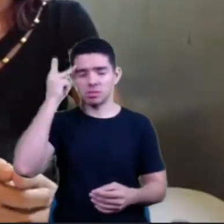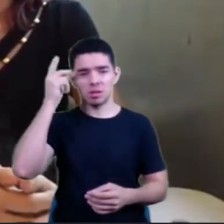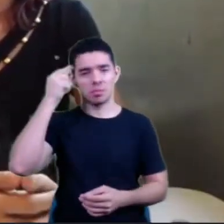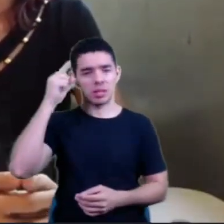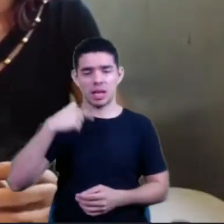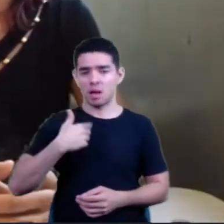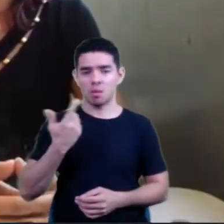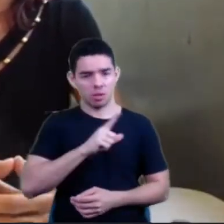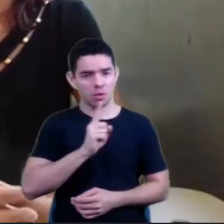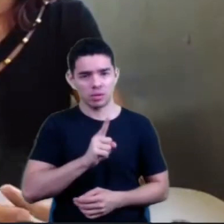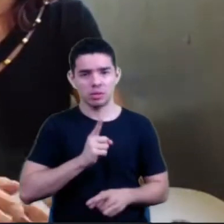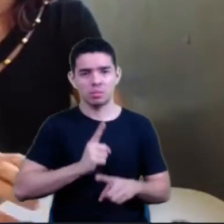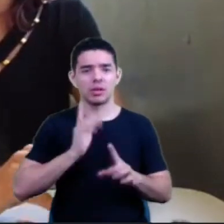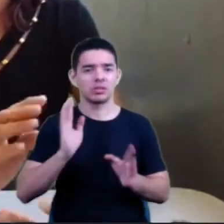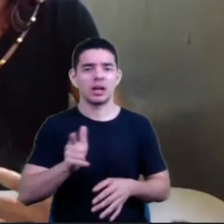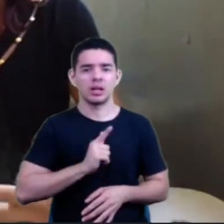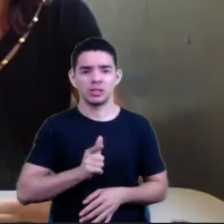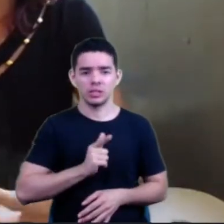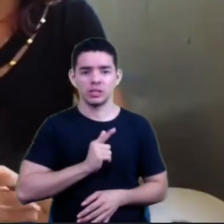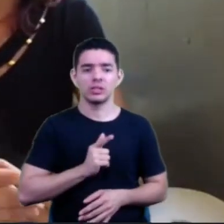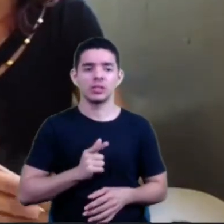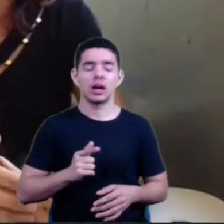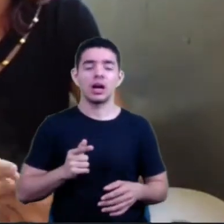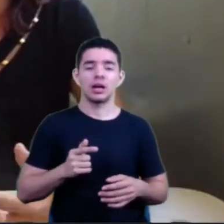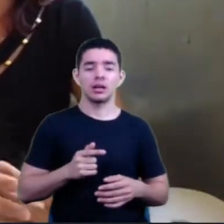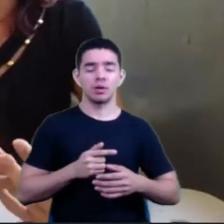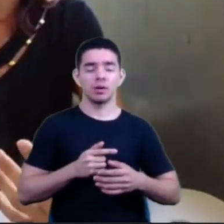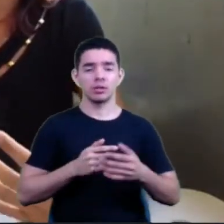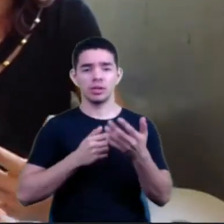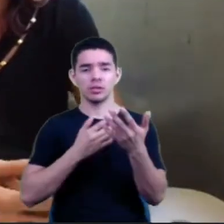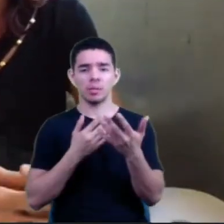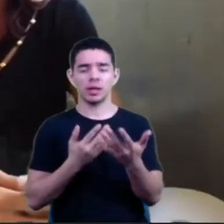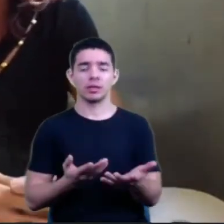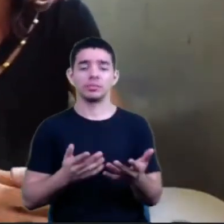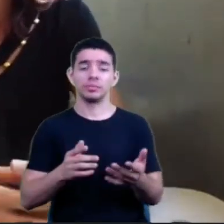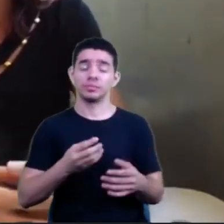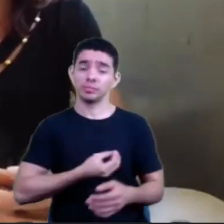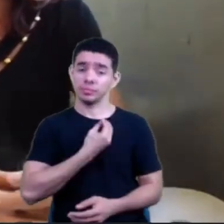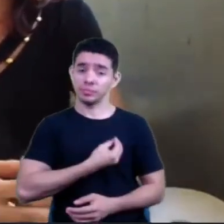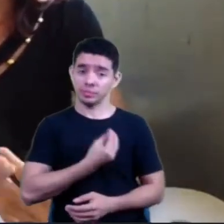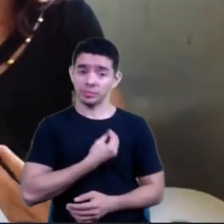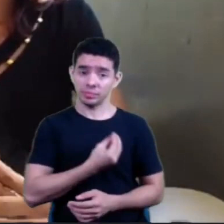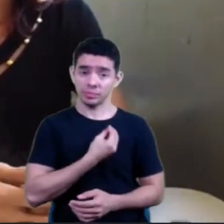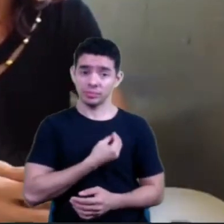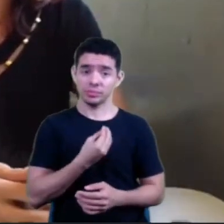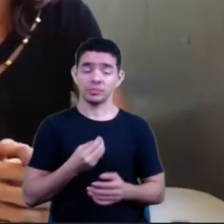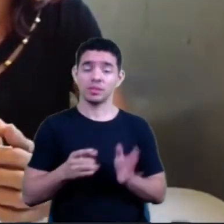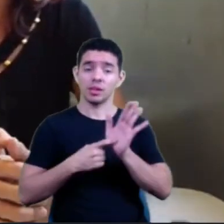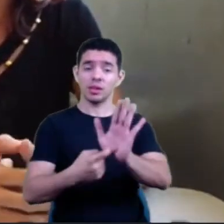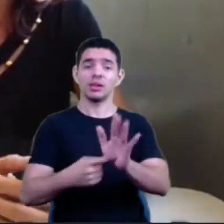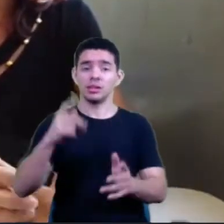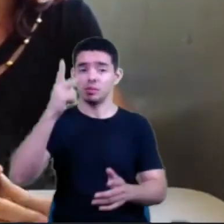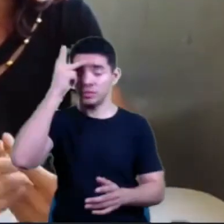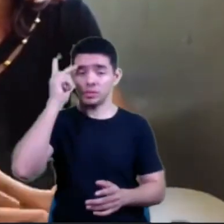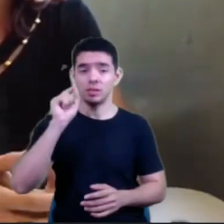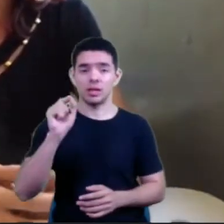ia conseguir, porque já tinha passado o tempo, que eu não ia conseguir ser ninguém na vida. E eu fui mostrar para essas